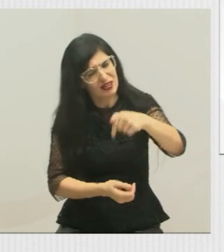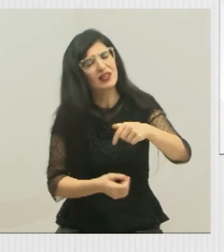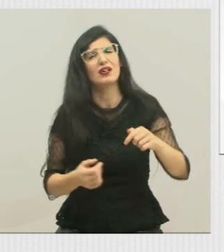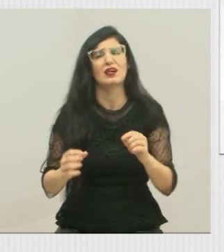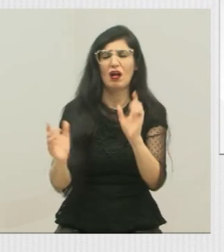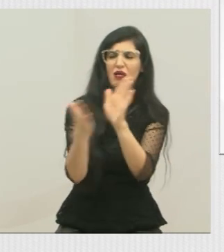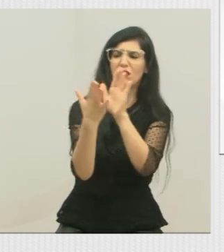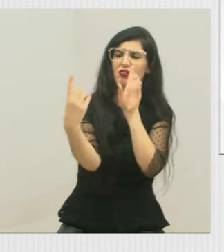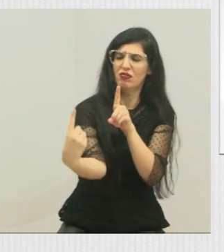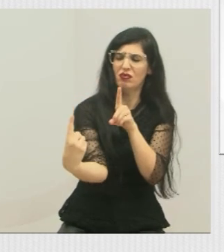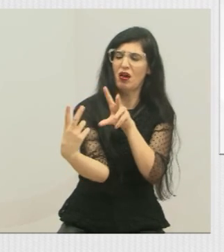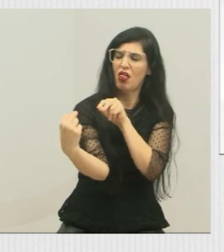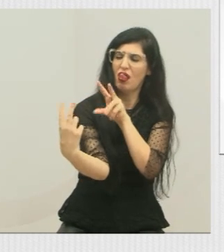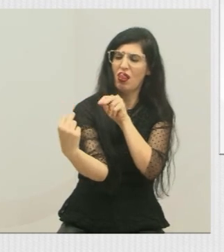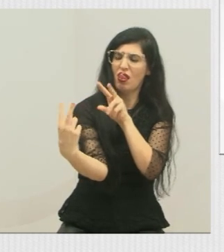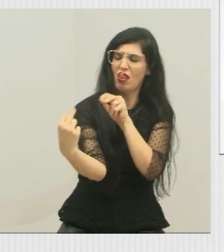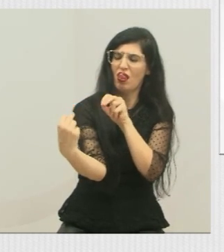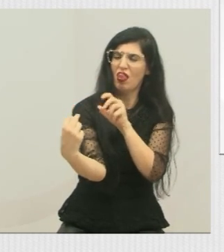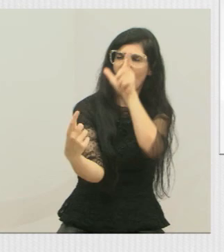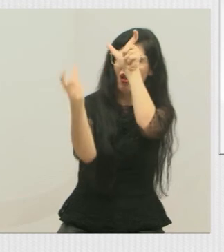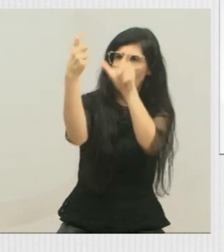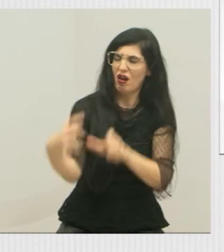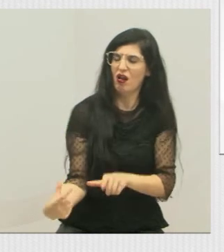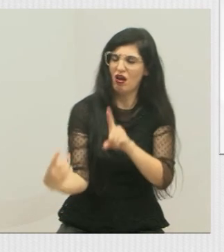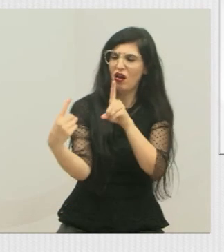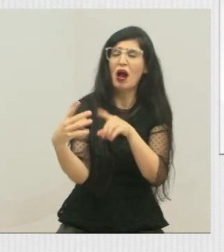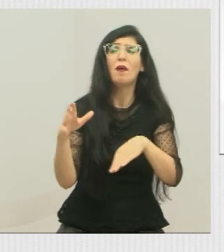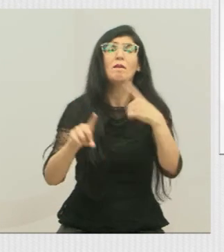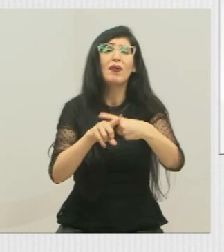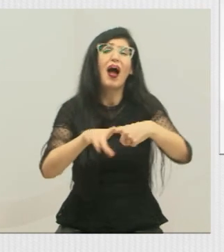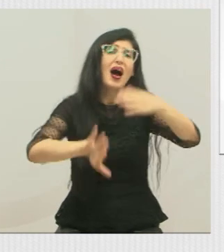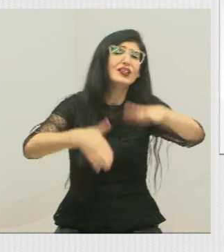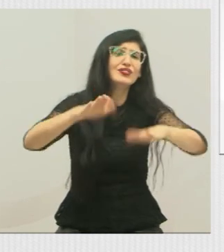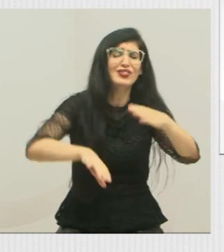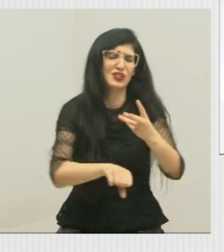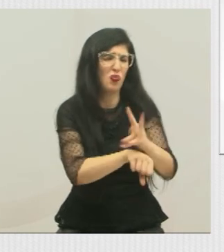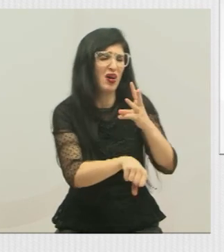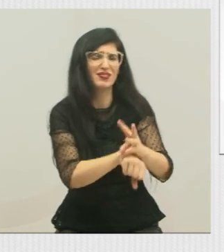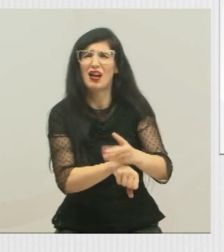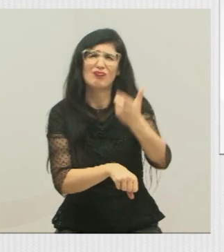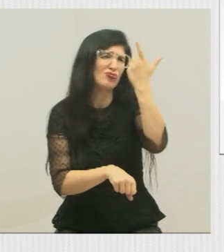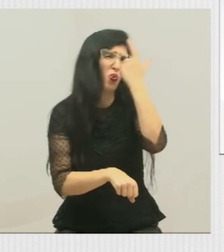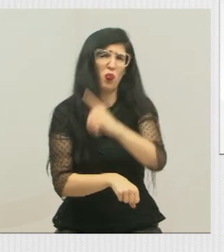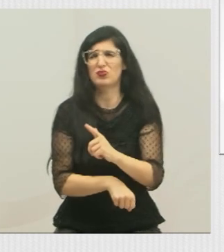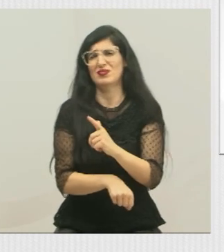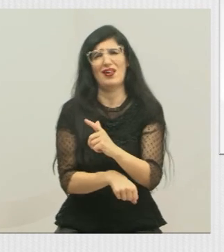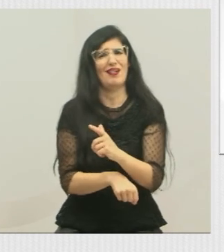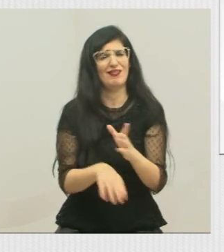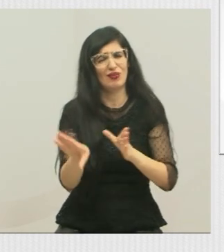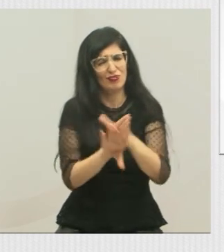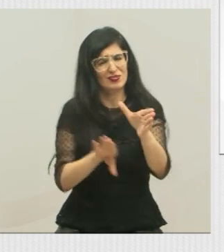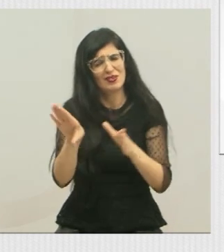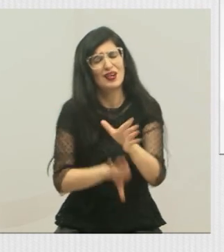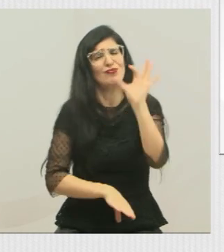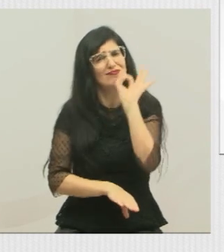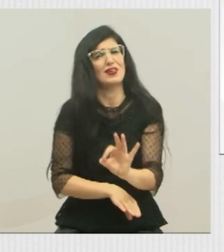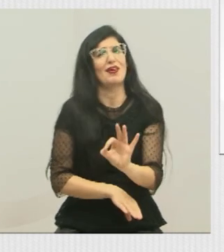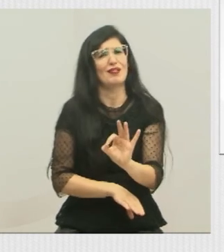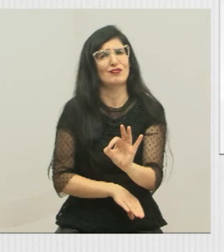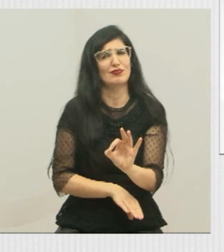às vezes pelo WhatsApp não dá para gente orientar as pessoas ou ajudar de forma que a pessoa